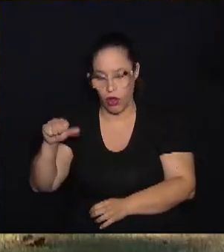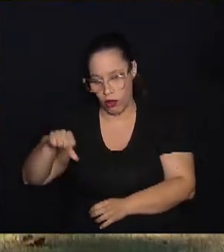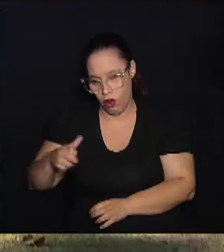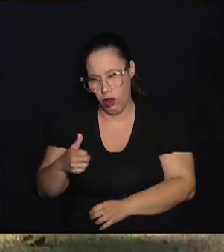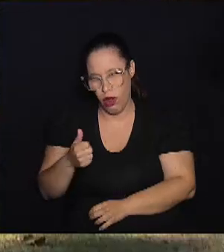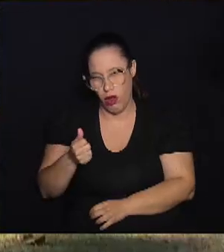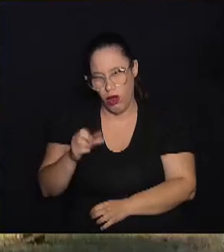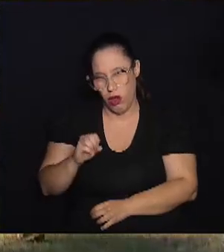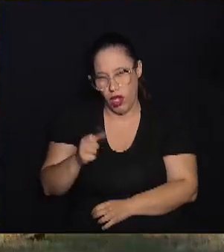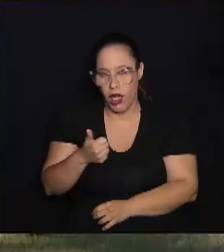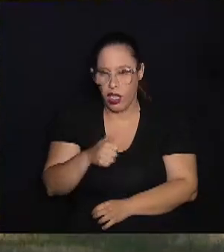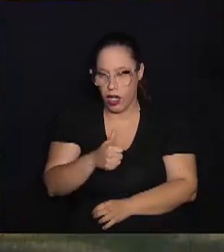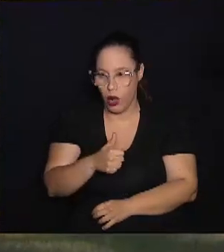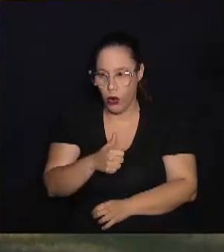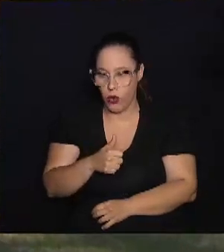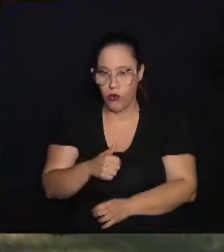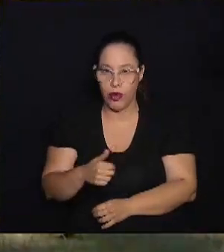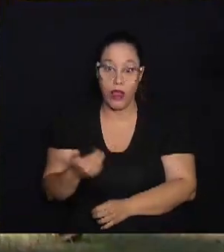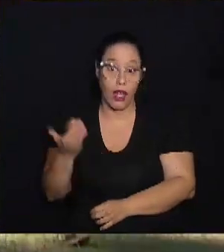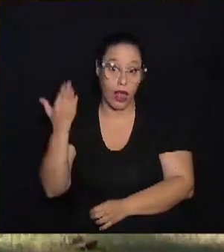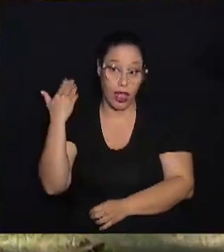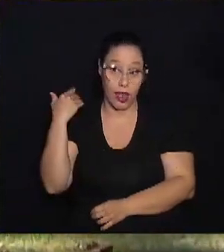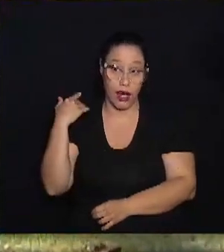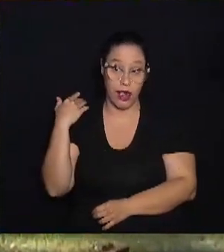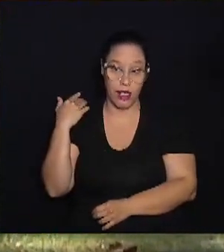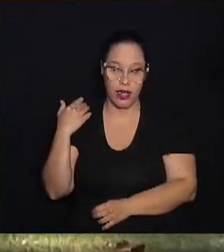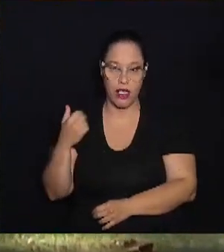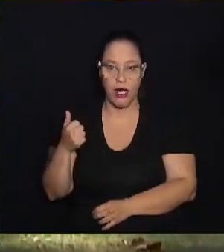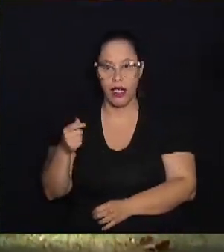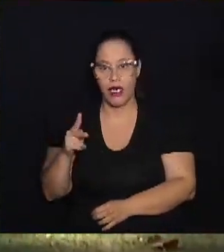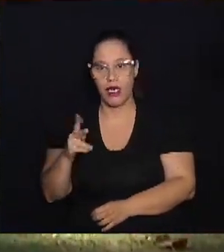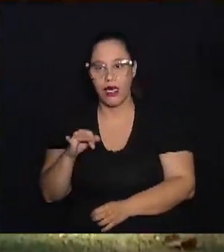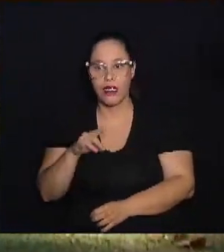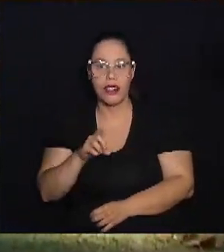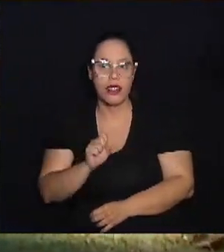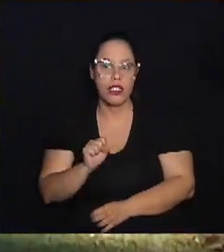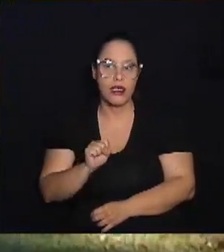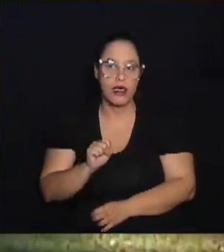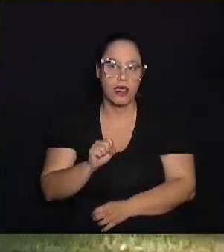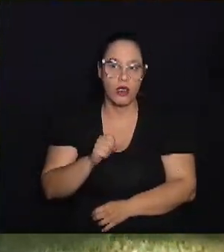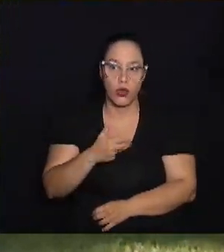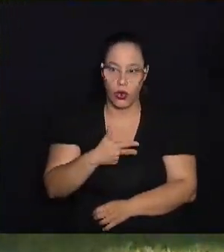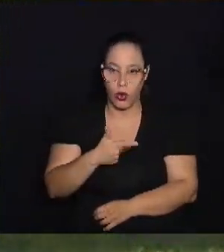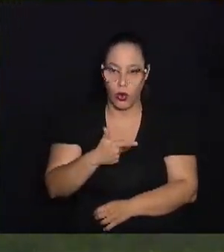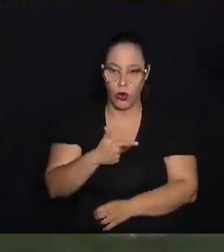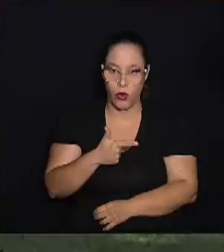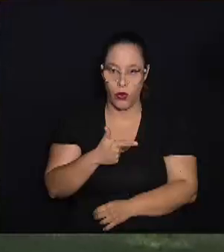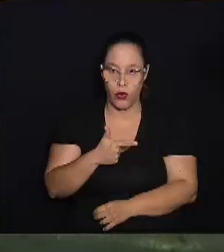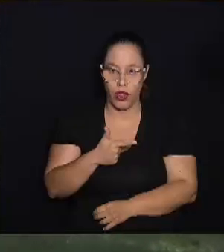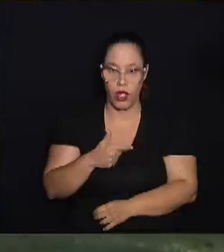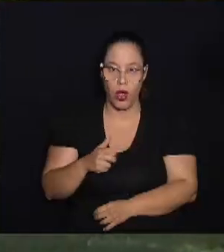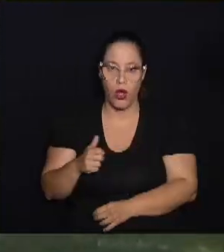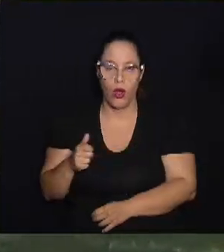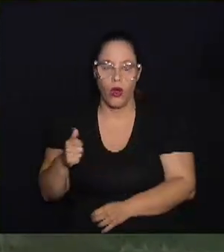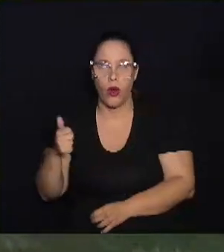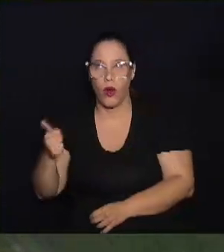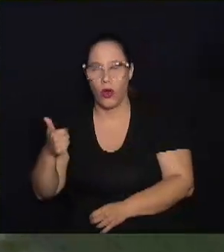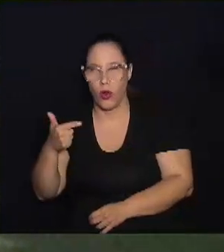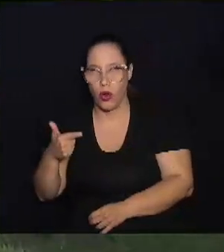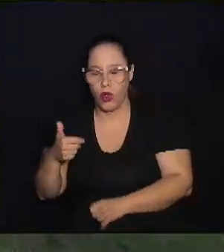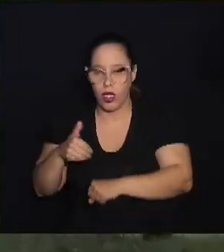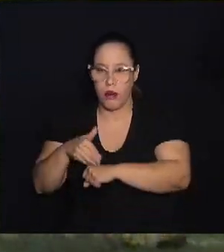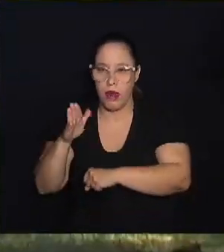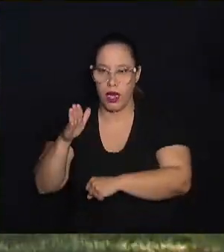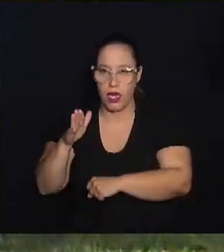11 é essa galera que está atrás da gente, que é o Kids 2. E 12 mais, que é os teens, né? Eles são os teens. E é o